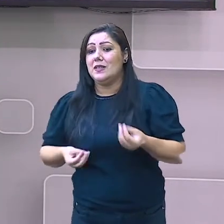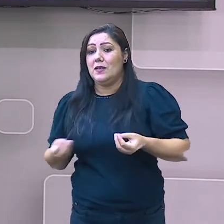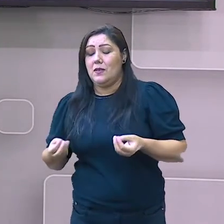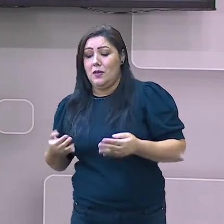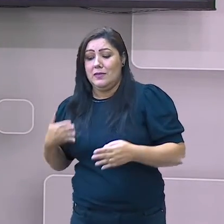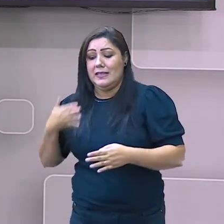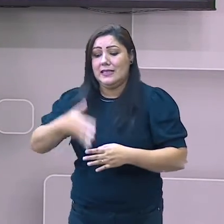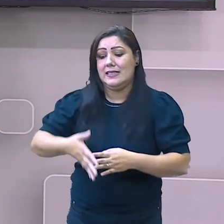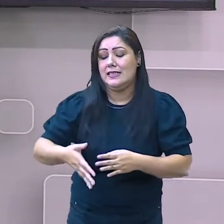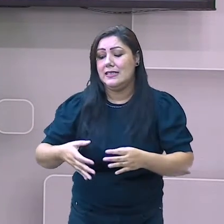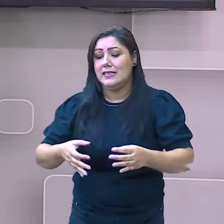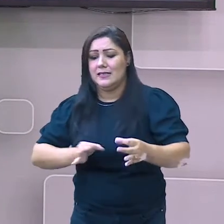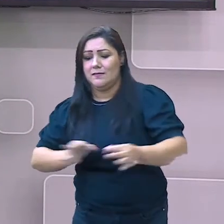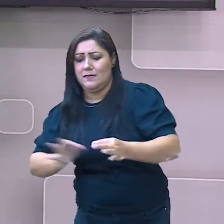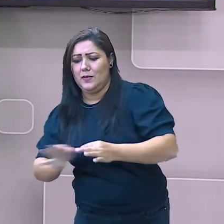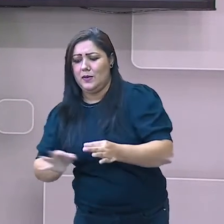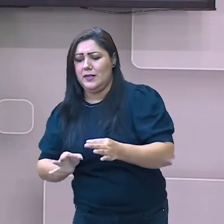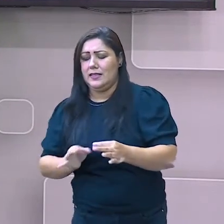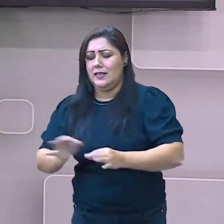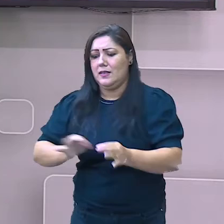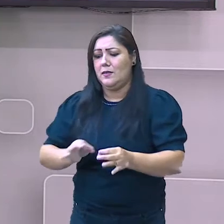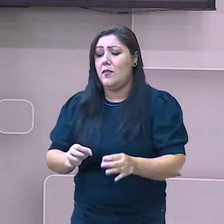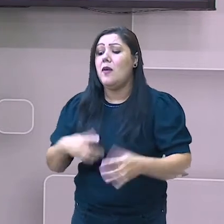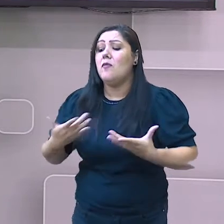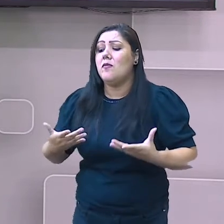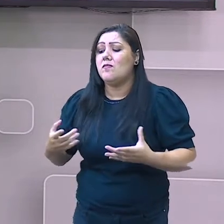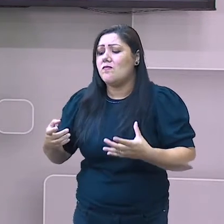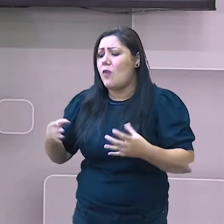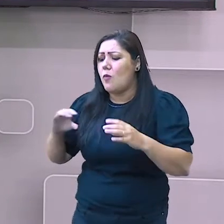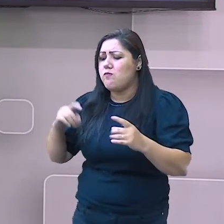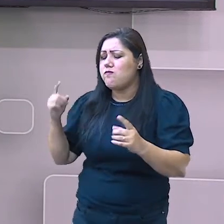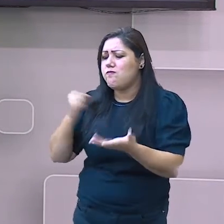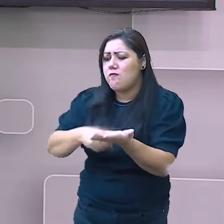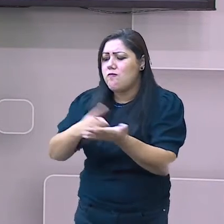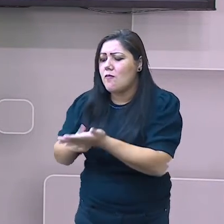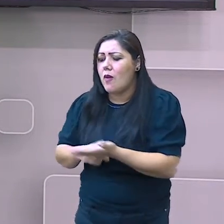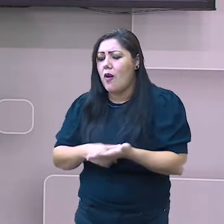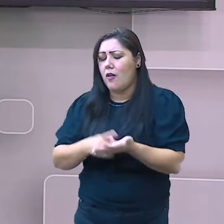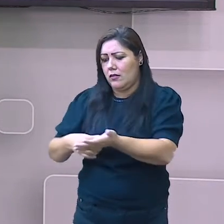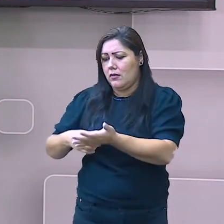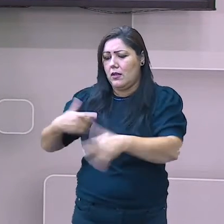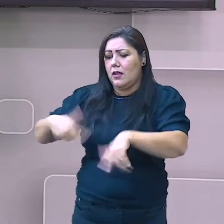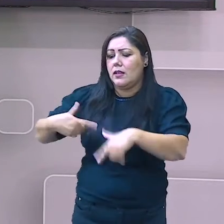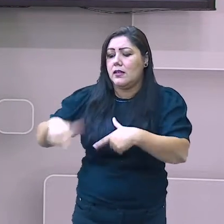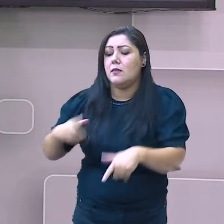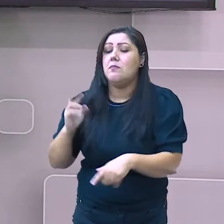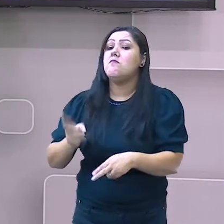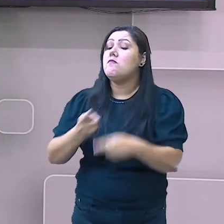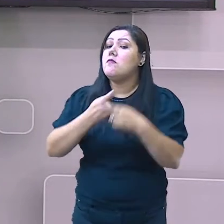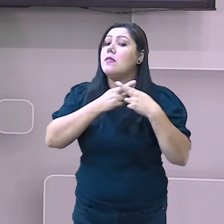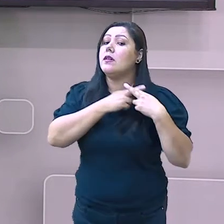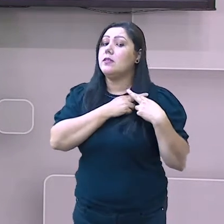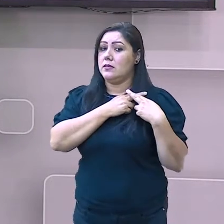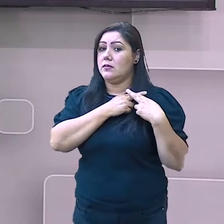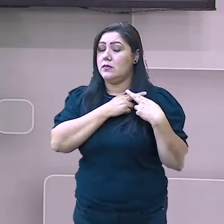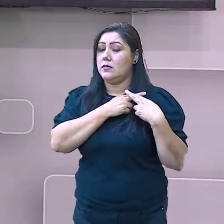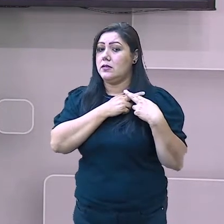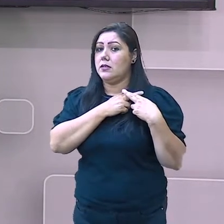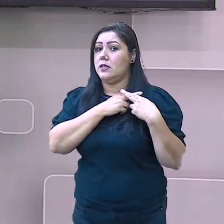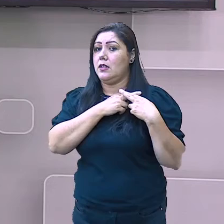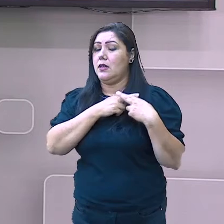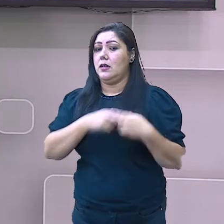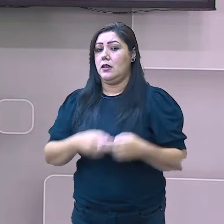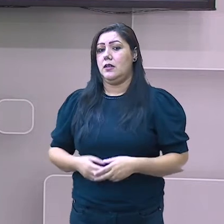empresas e a organizar comitês de trabalhadores responsáveis pelo controle da produção.